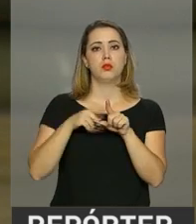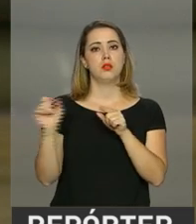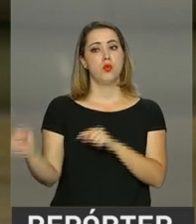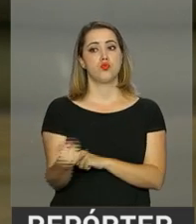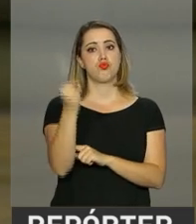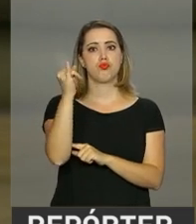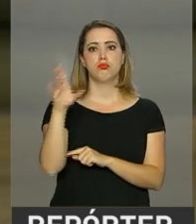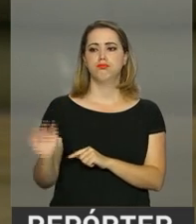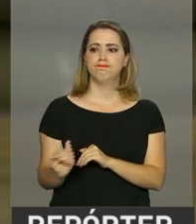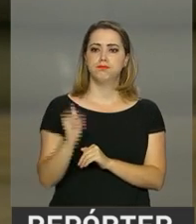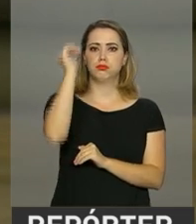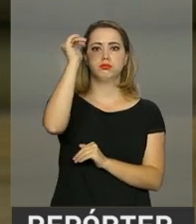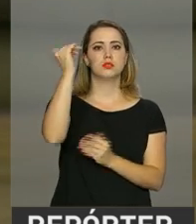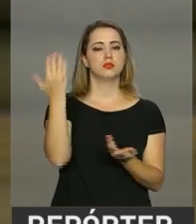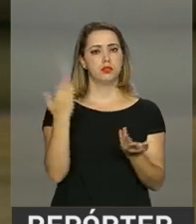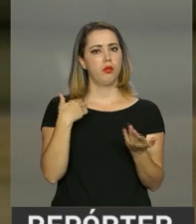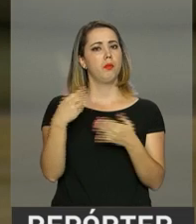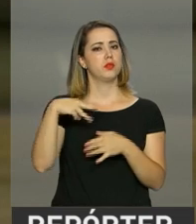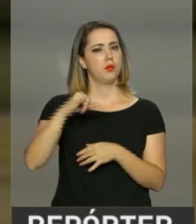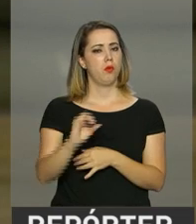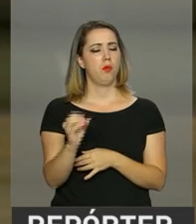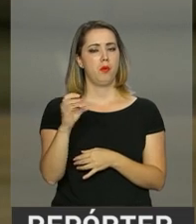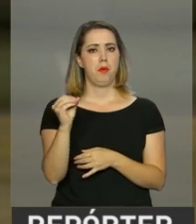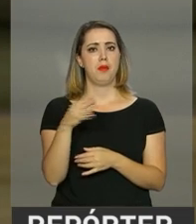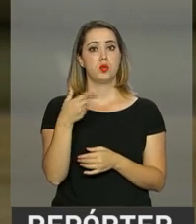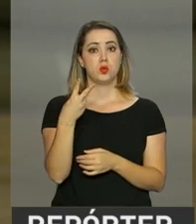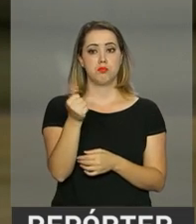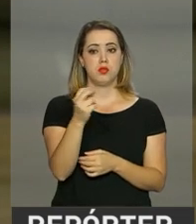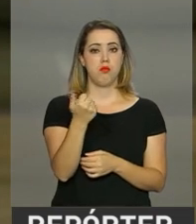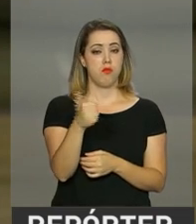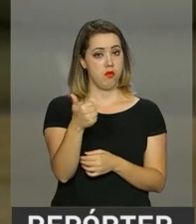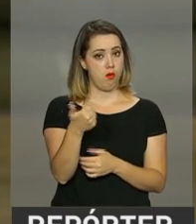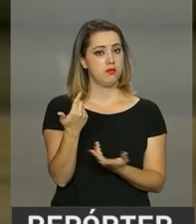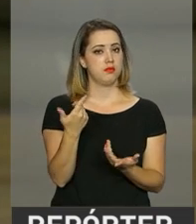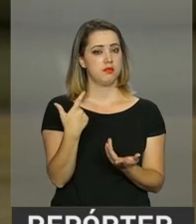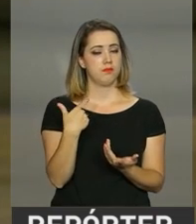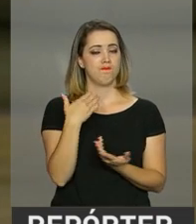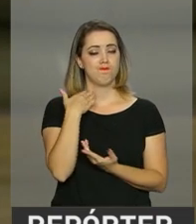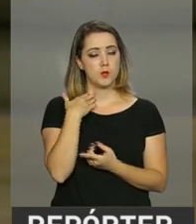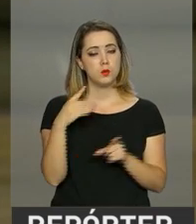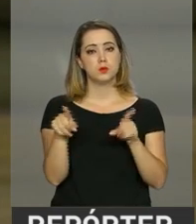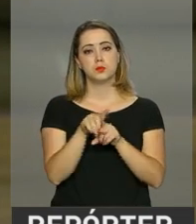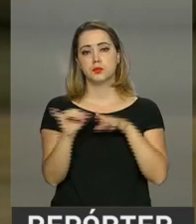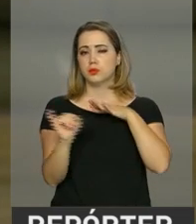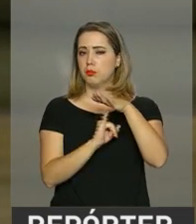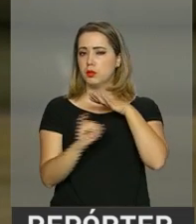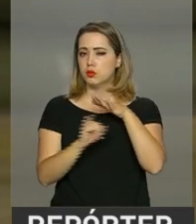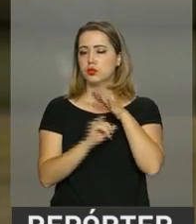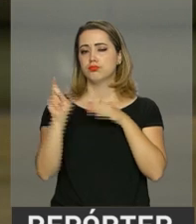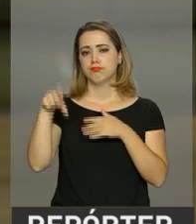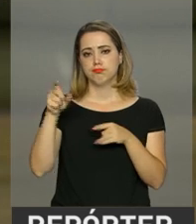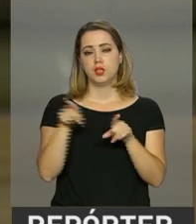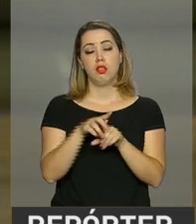março de 2011 quando a pesquisa começou a ser feita os bancos e as instituições financeiras tem até o dia